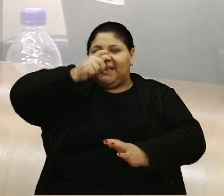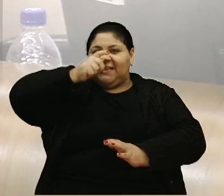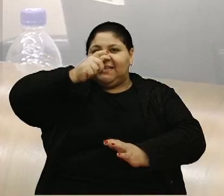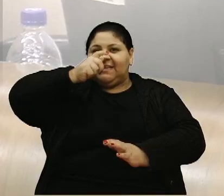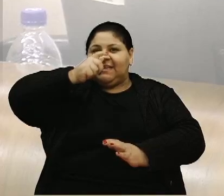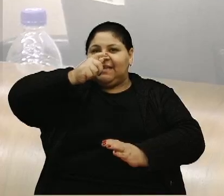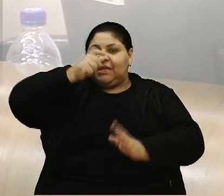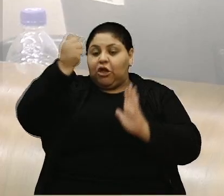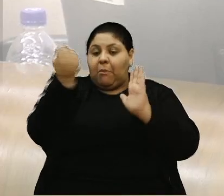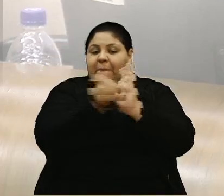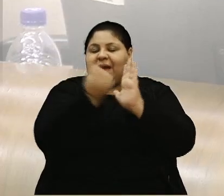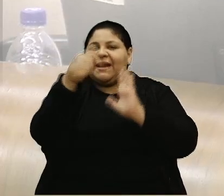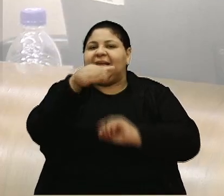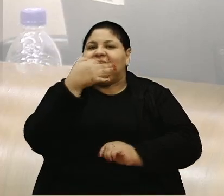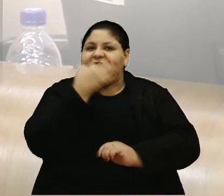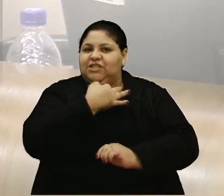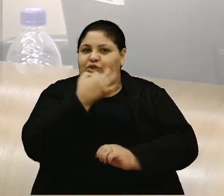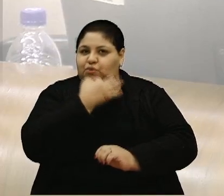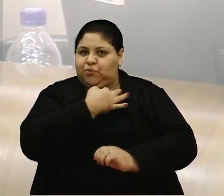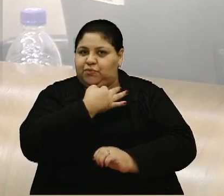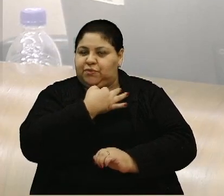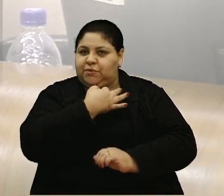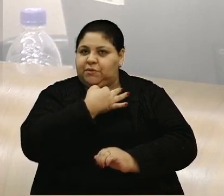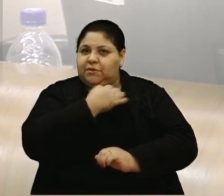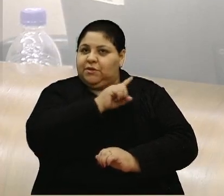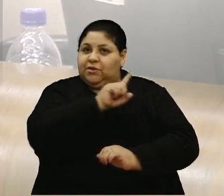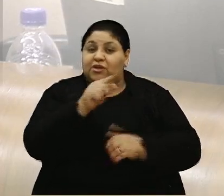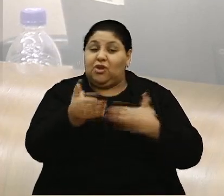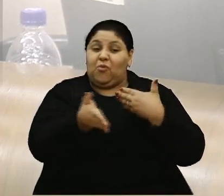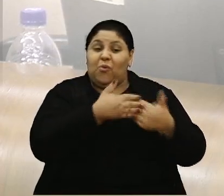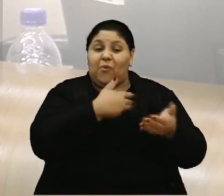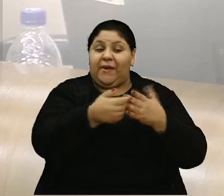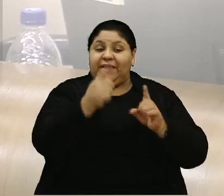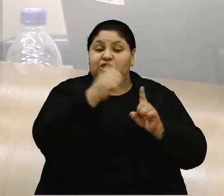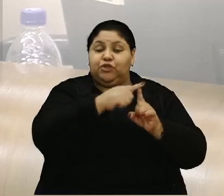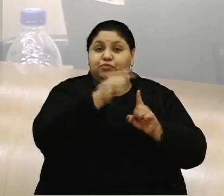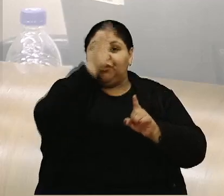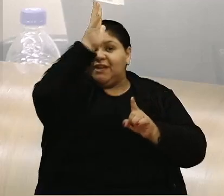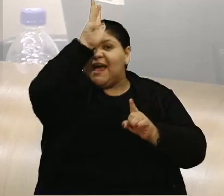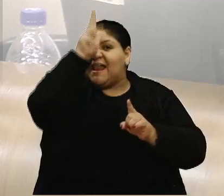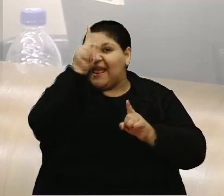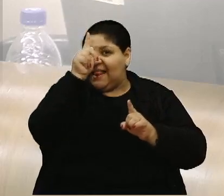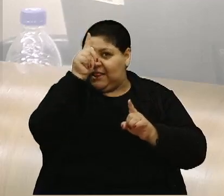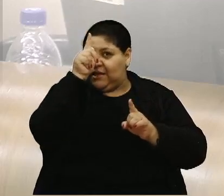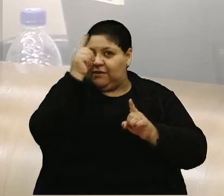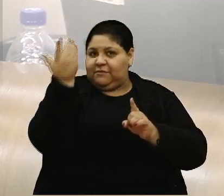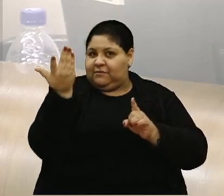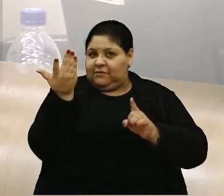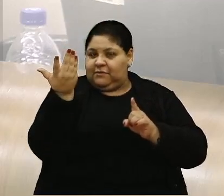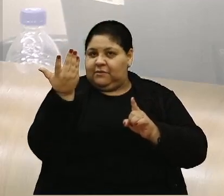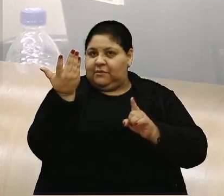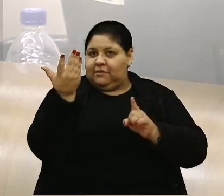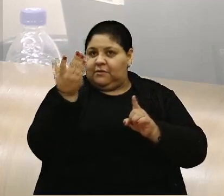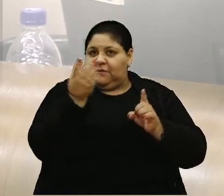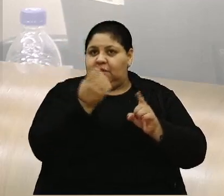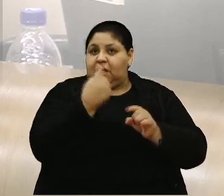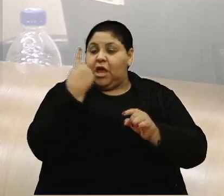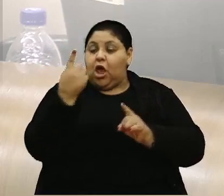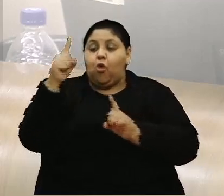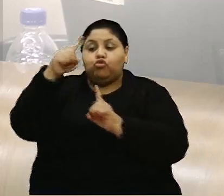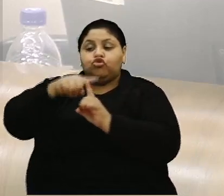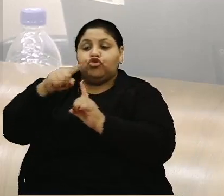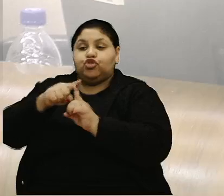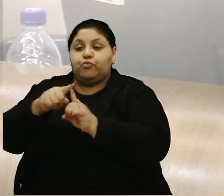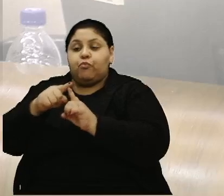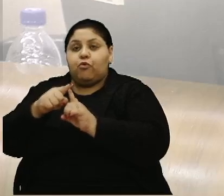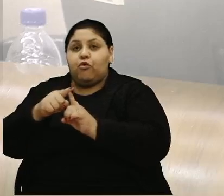uma marca de Caxias do Sul. Né? Não é qualquer tipo de galeto que ele é bem de natureza e material. É um tipo específico de galeto que